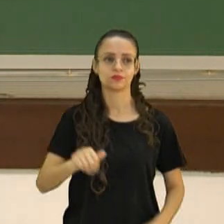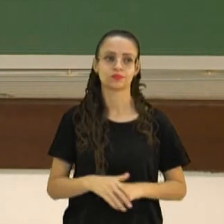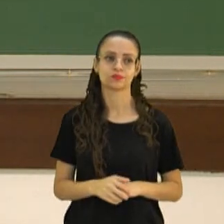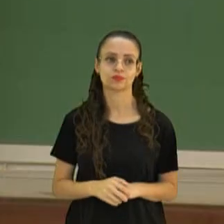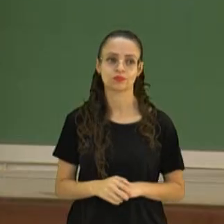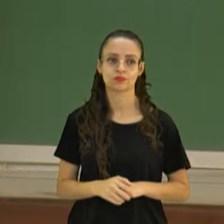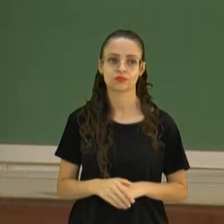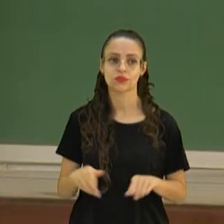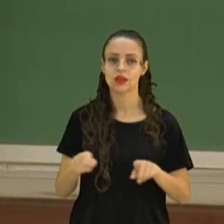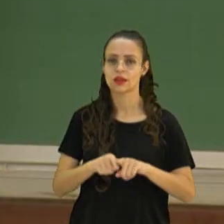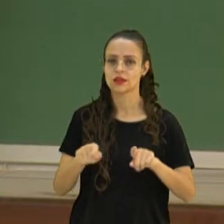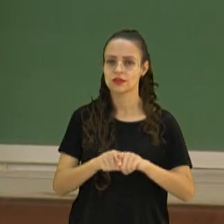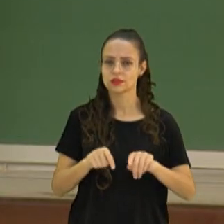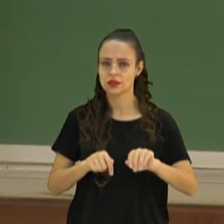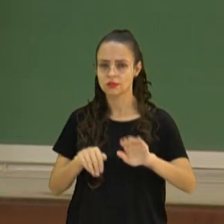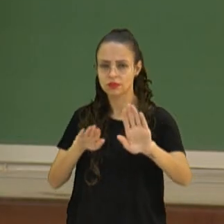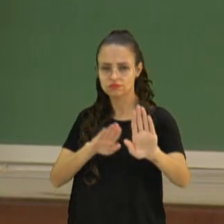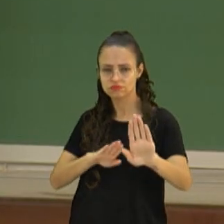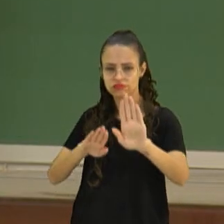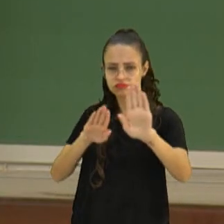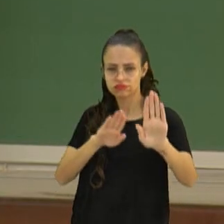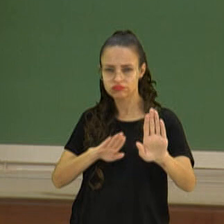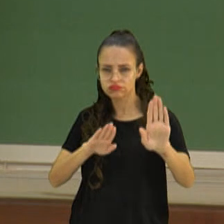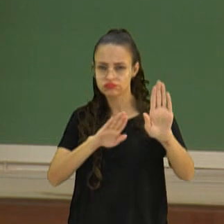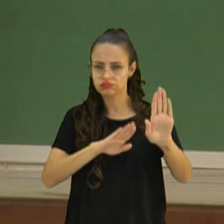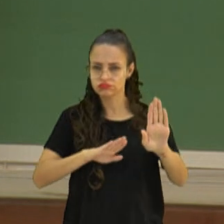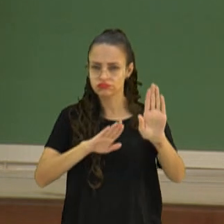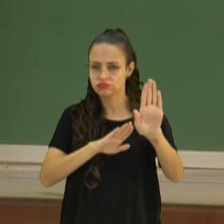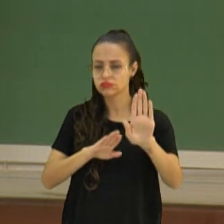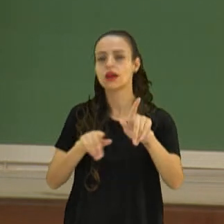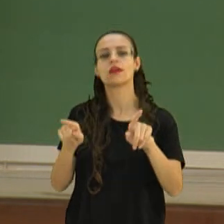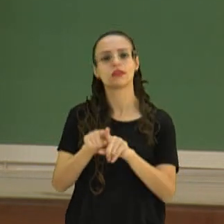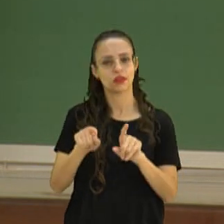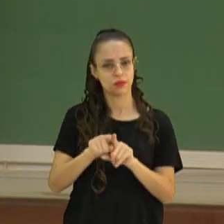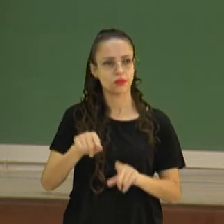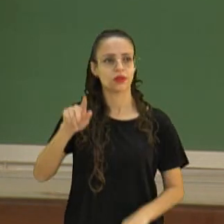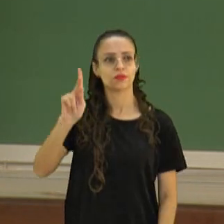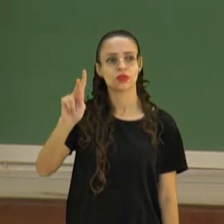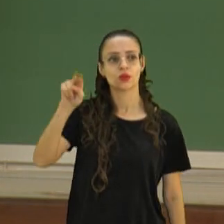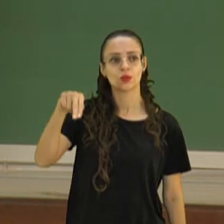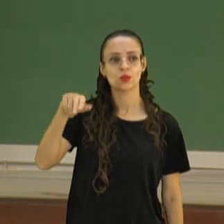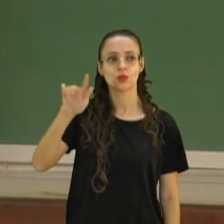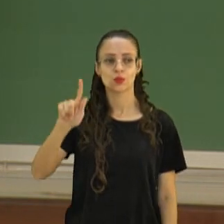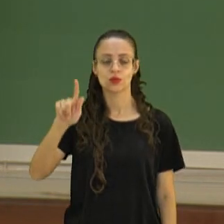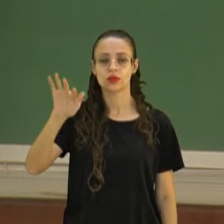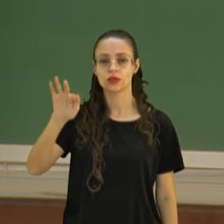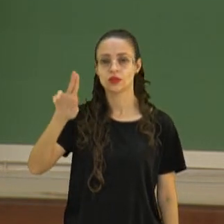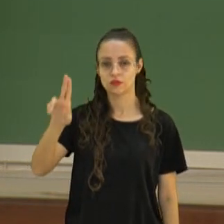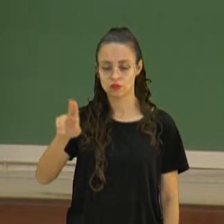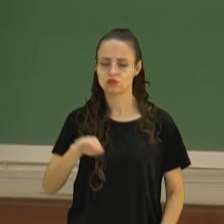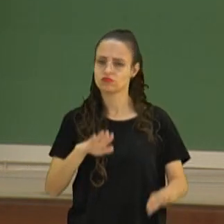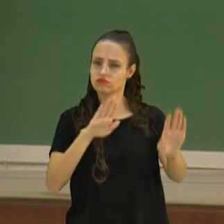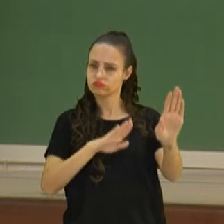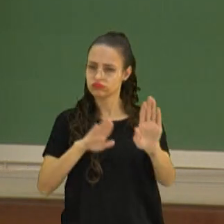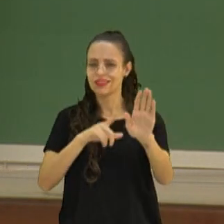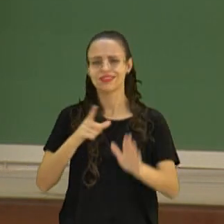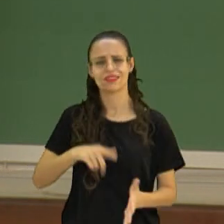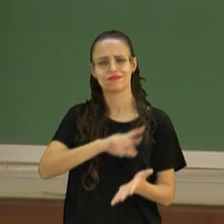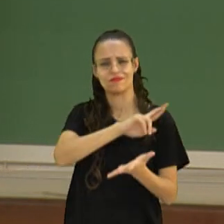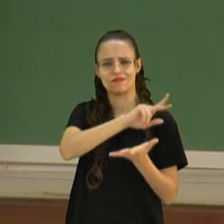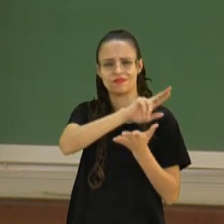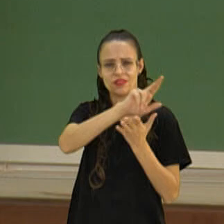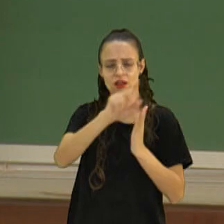também apresenta algumas de seus golpes, algumas de suas técnicas dentro do MMA. Então, há centenas de estilos de Kung Fu,